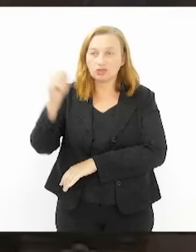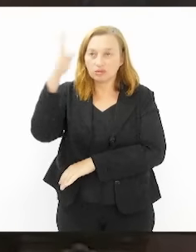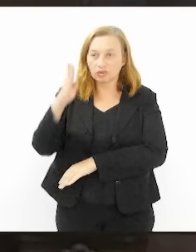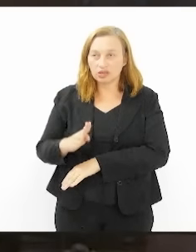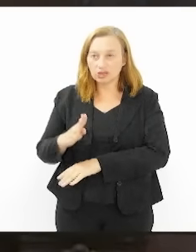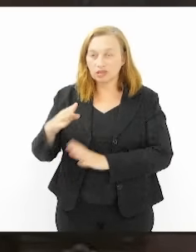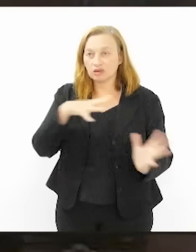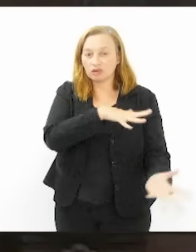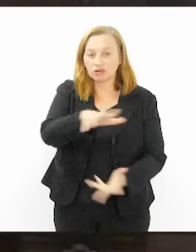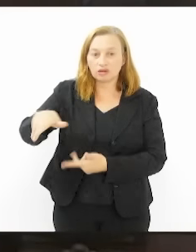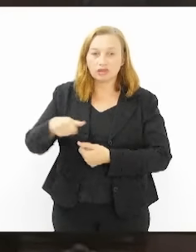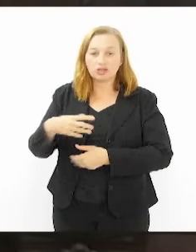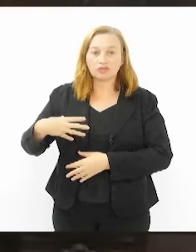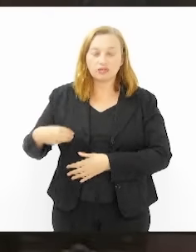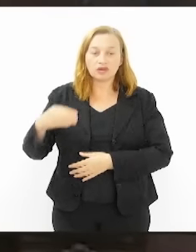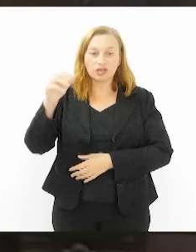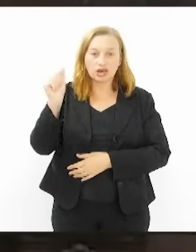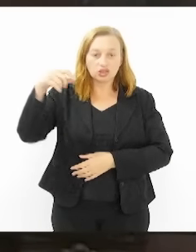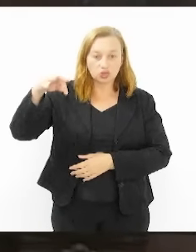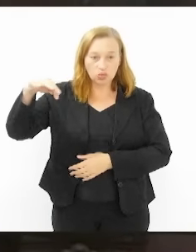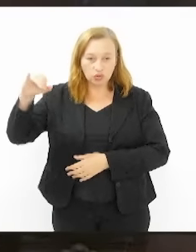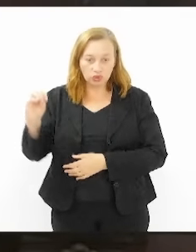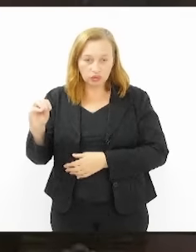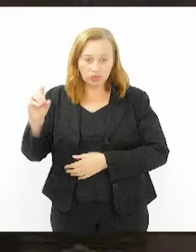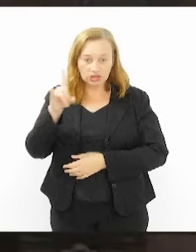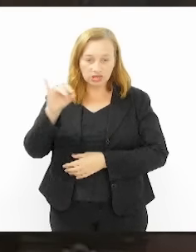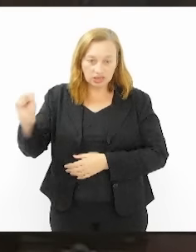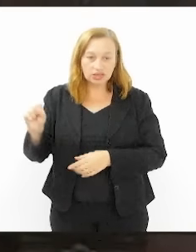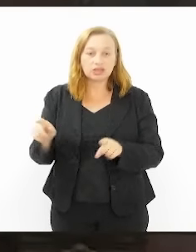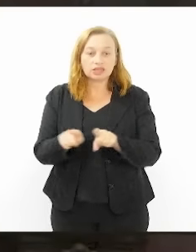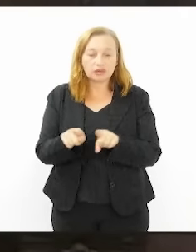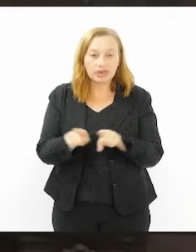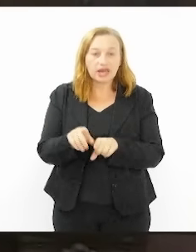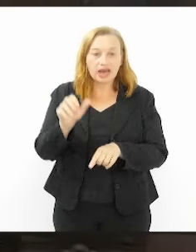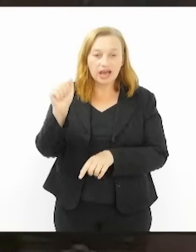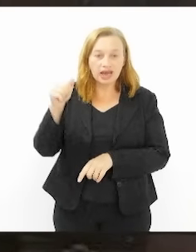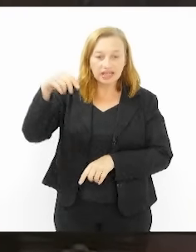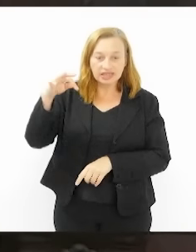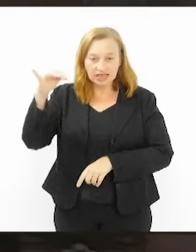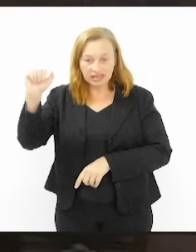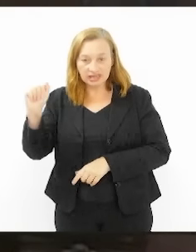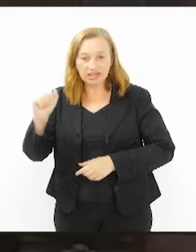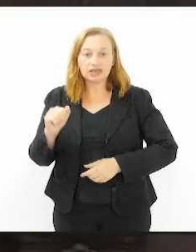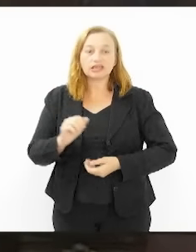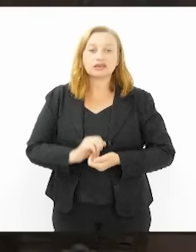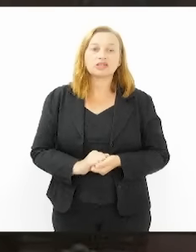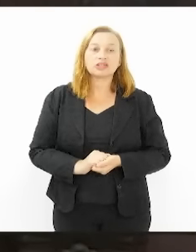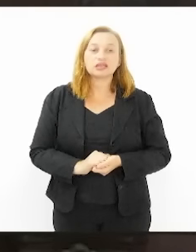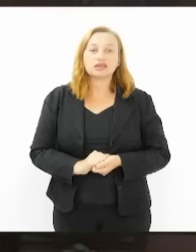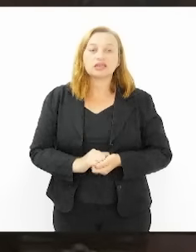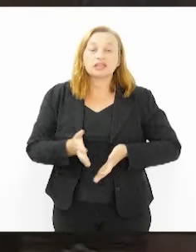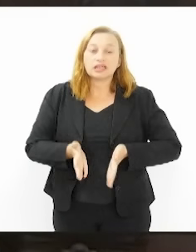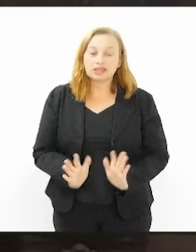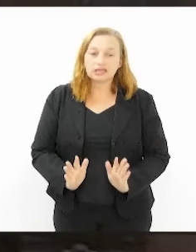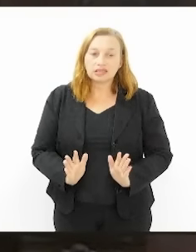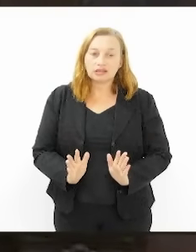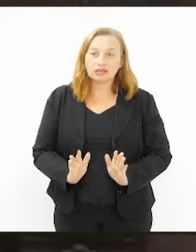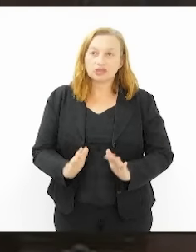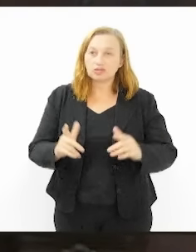Filho de Antônio Dias e de Anita Clá Dias, Monsenhor João nasceu e cresceu em um